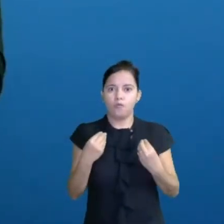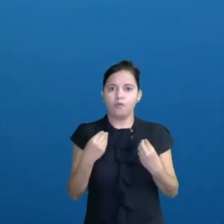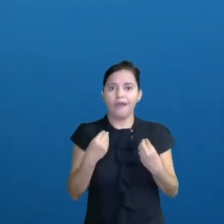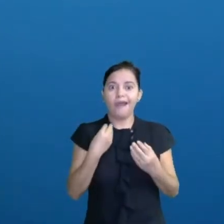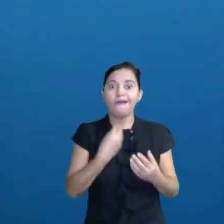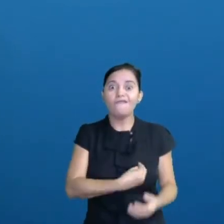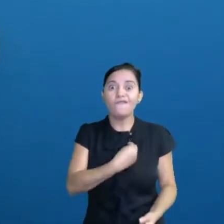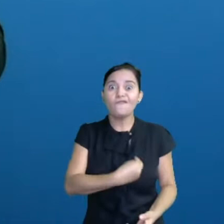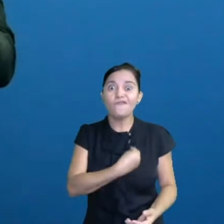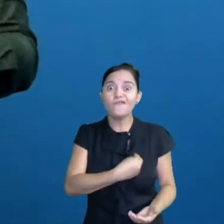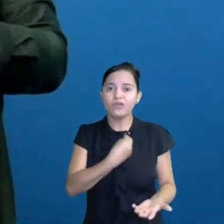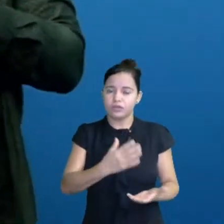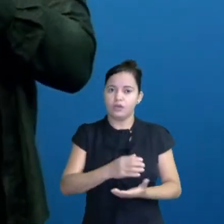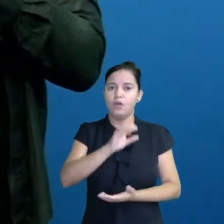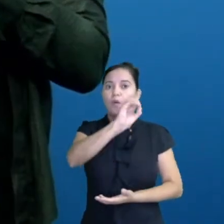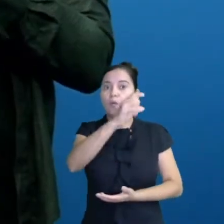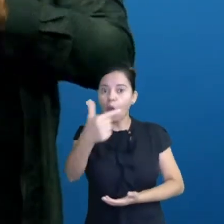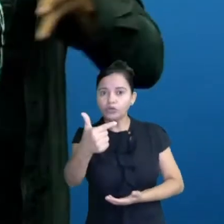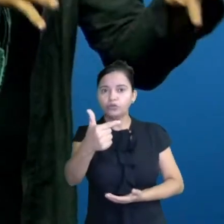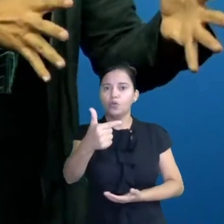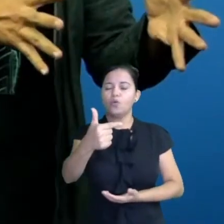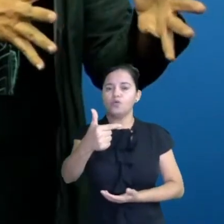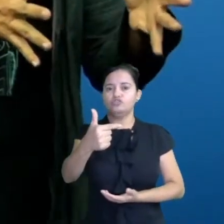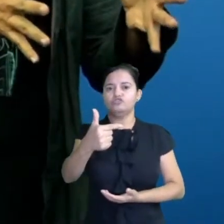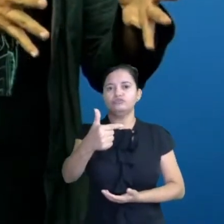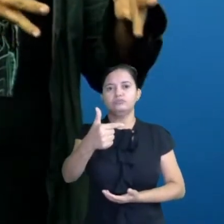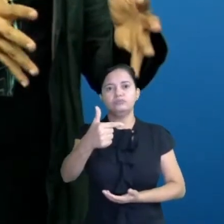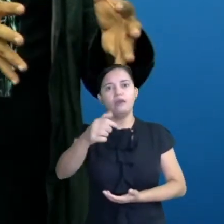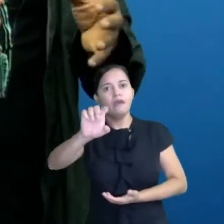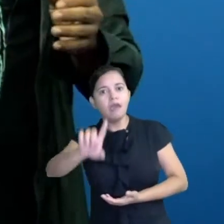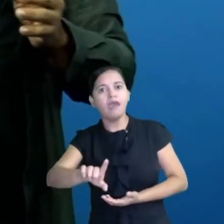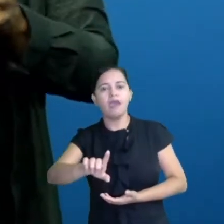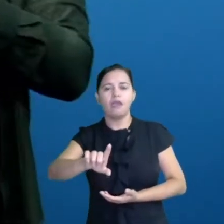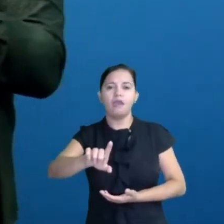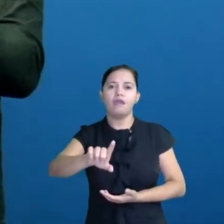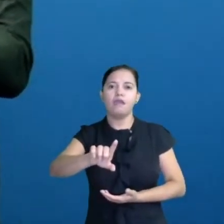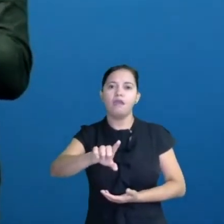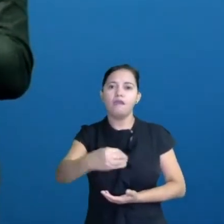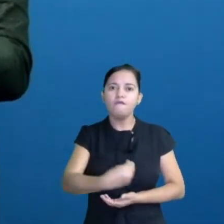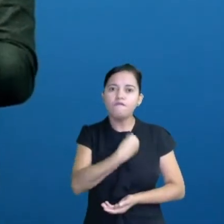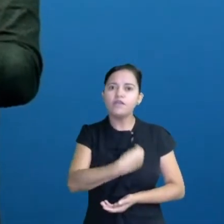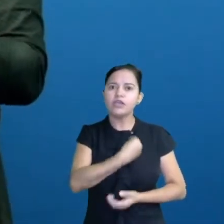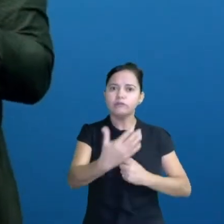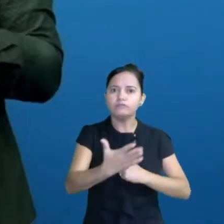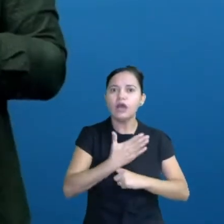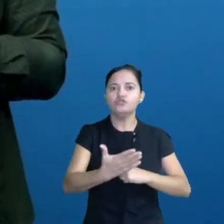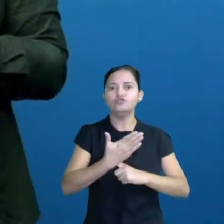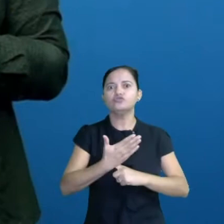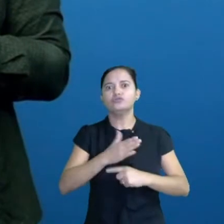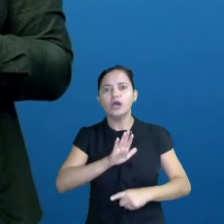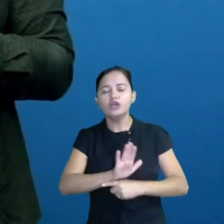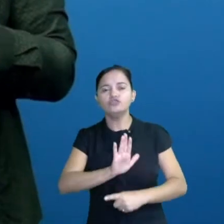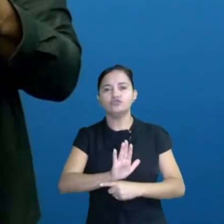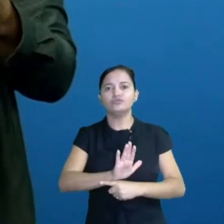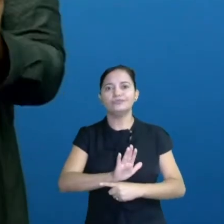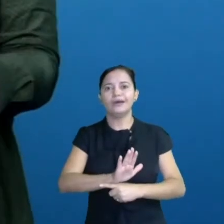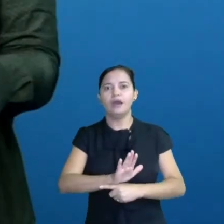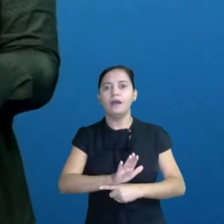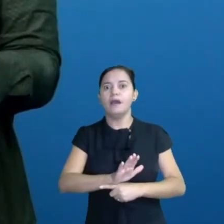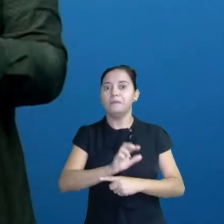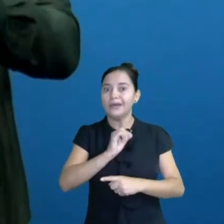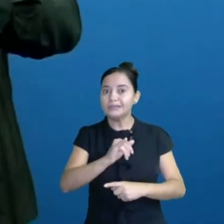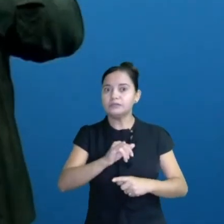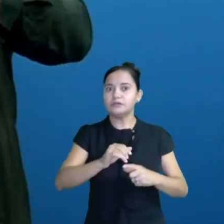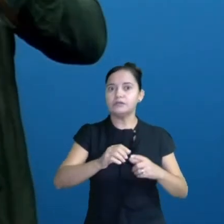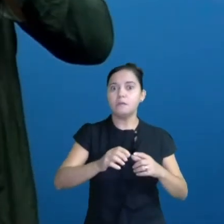de vida. Porque o oxigênio, gente, assim como ele também promove a vida, o excesso dele também pode ser visto de forma